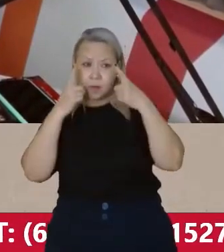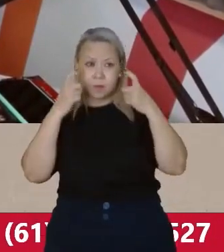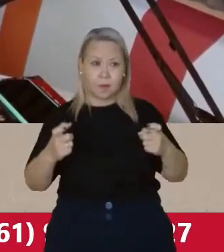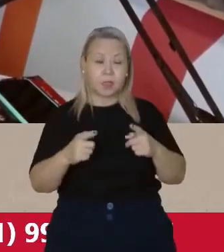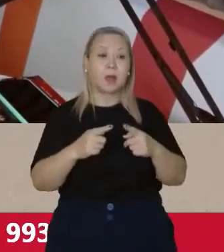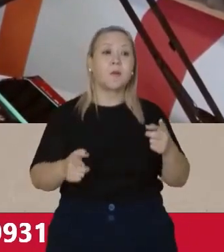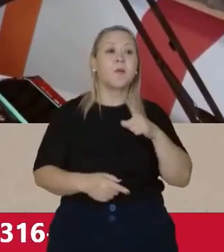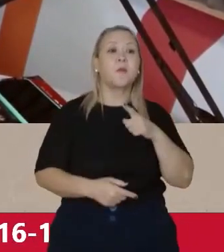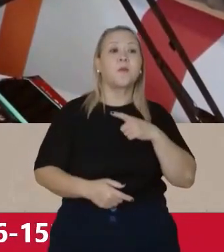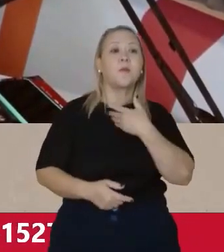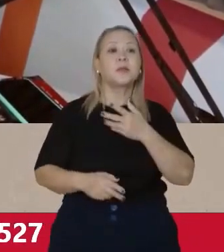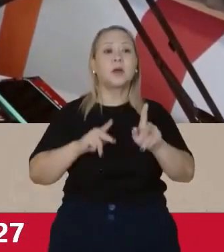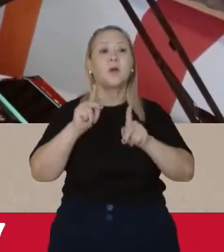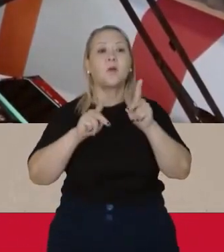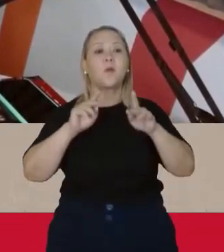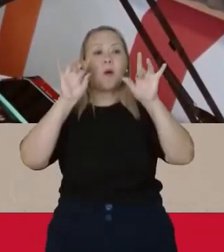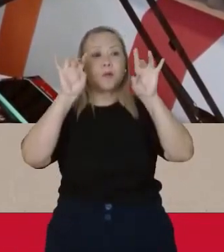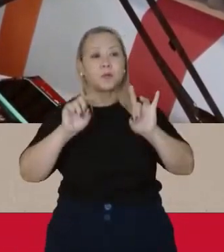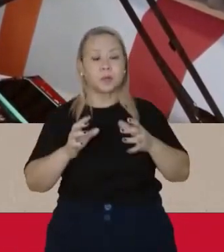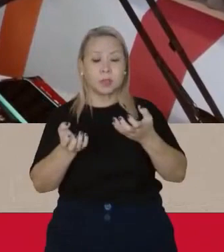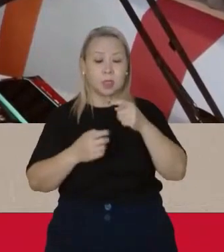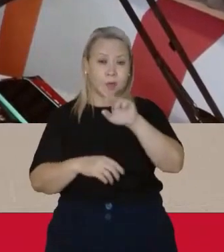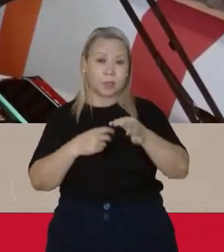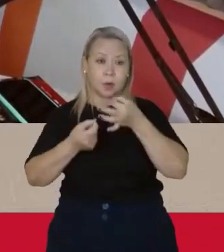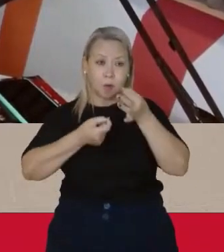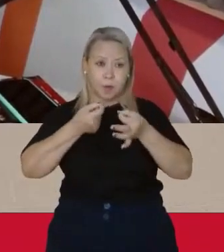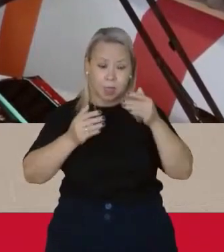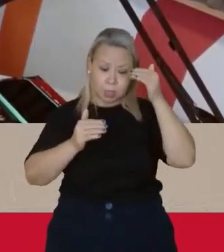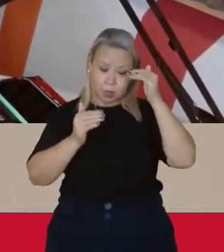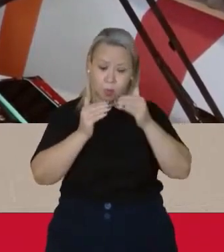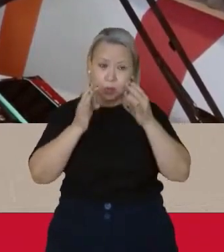tem um público específico que eu queria que a senhora comentasse aí de acordo com o